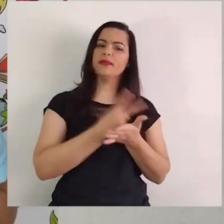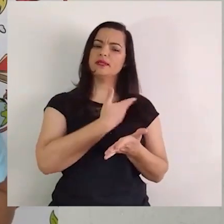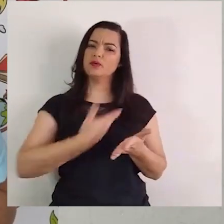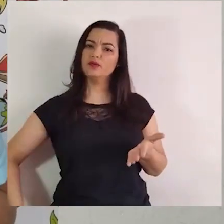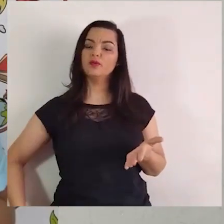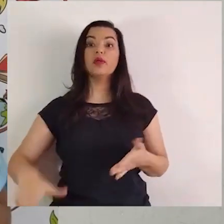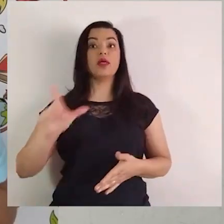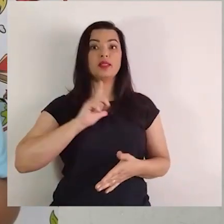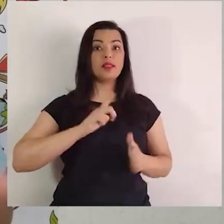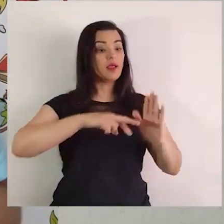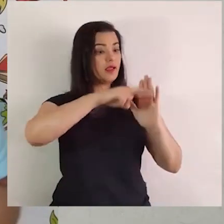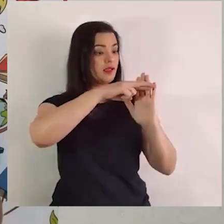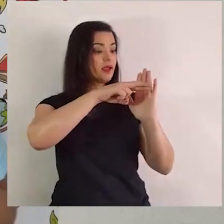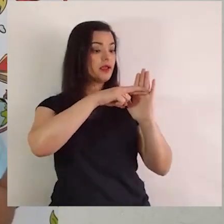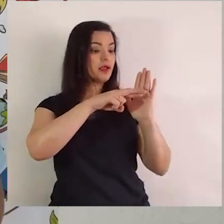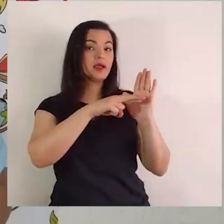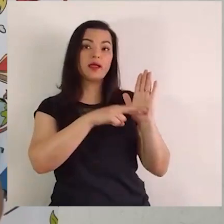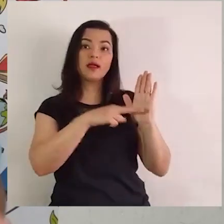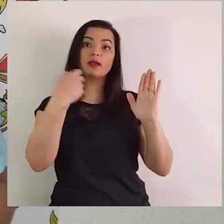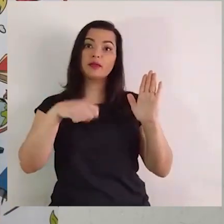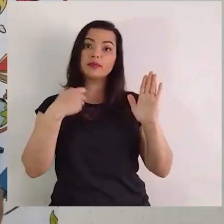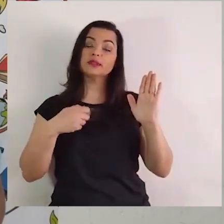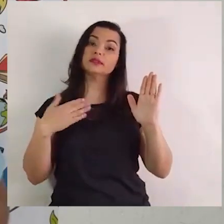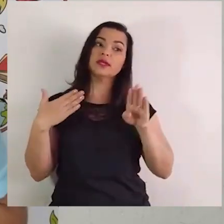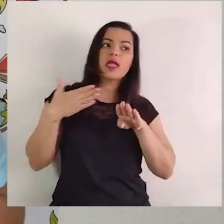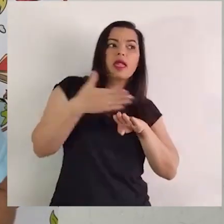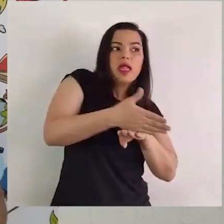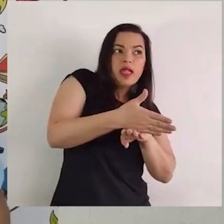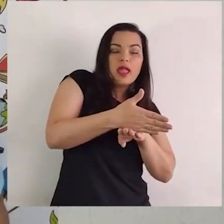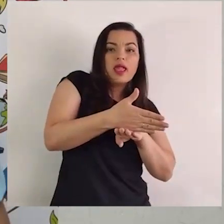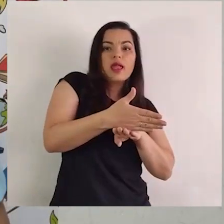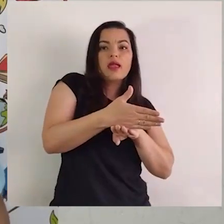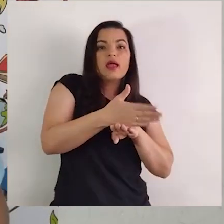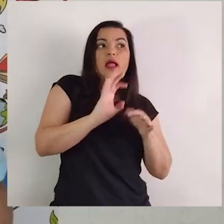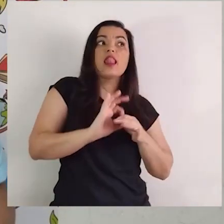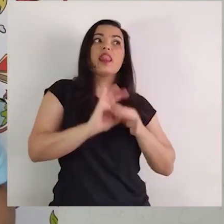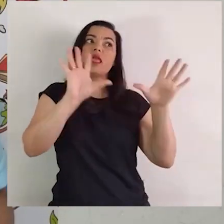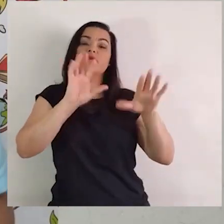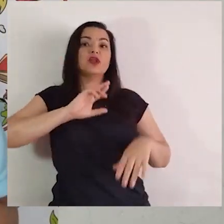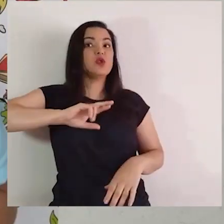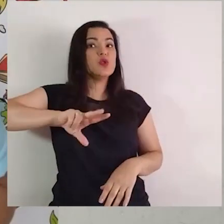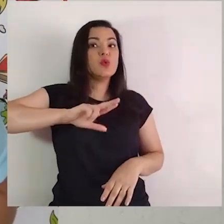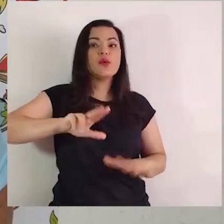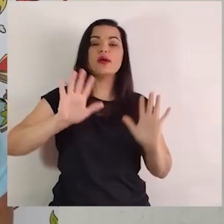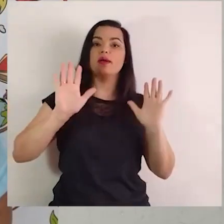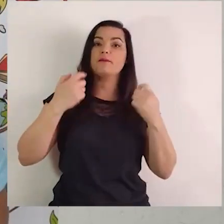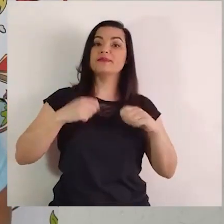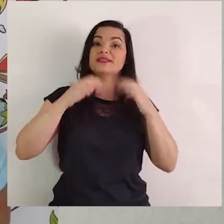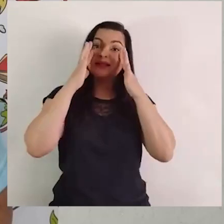são aplicadas com relação a esse acesso. Nosso ir e vir, ele não é tão livre assim. Isso precisa